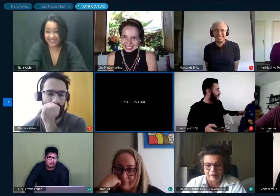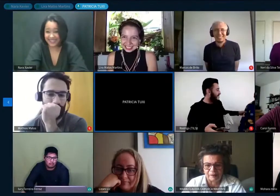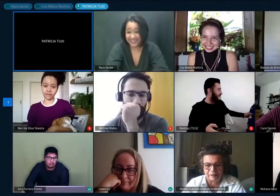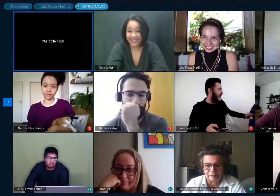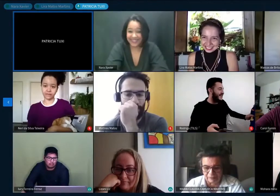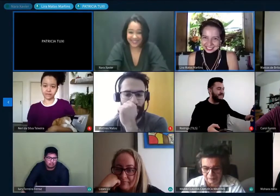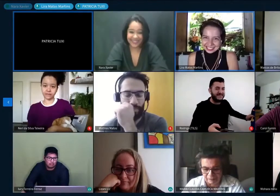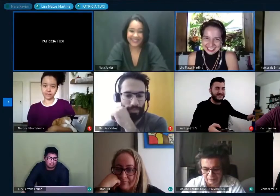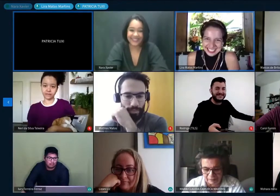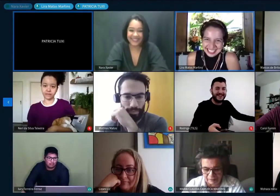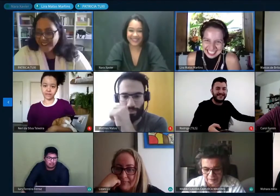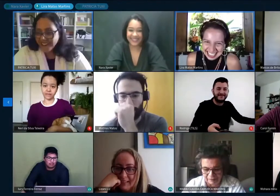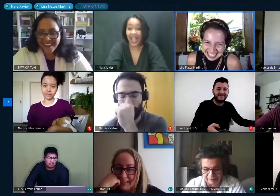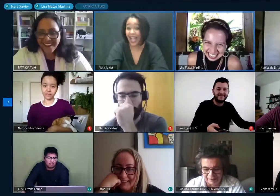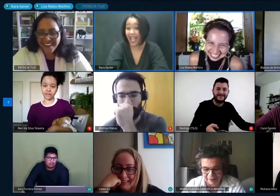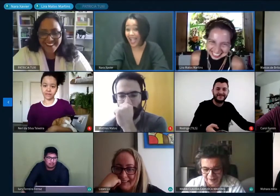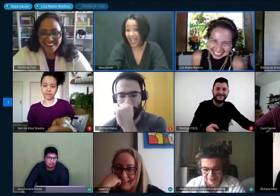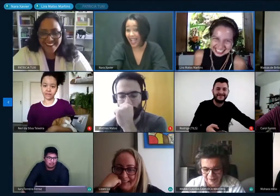momento complicado.